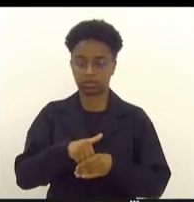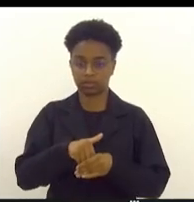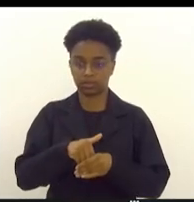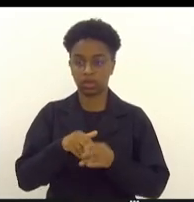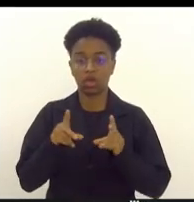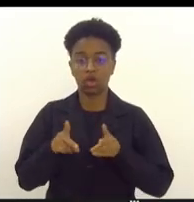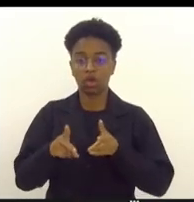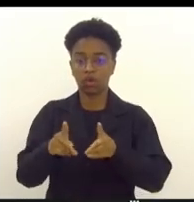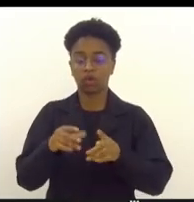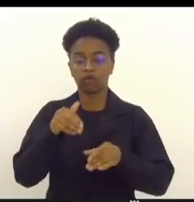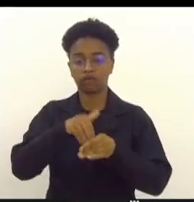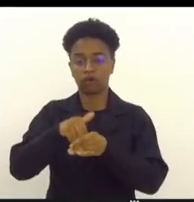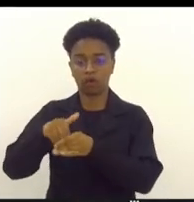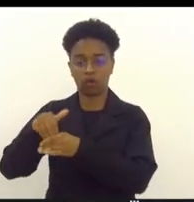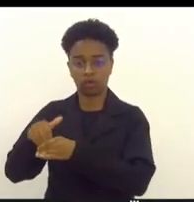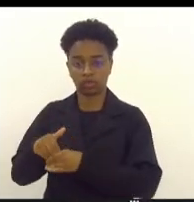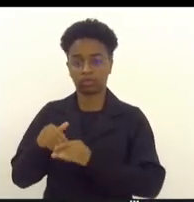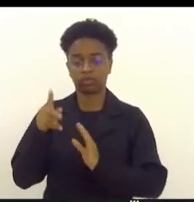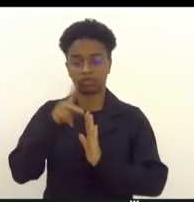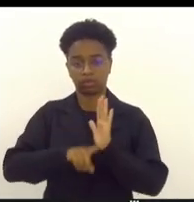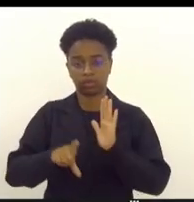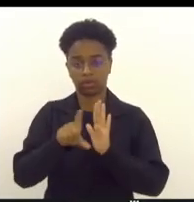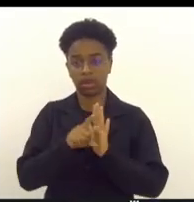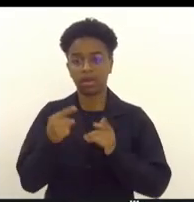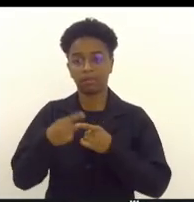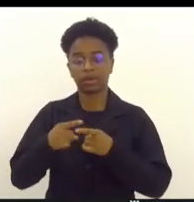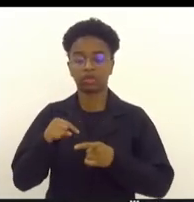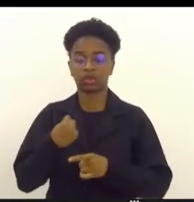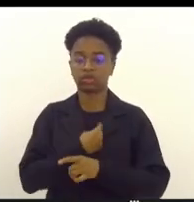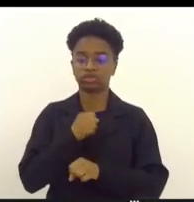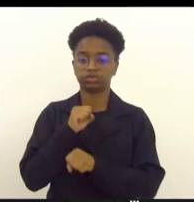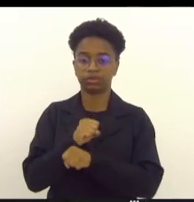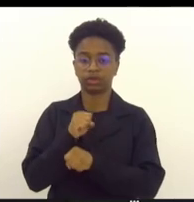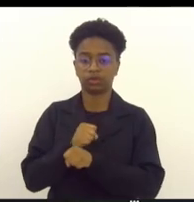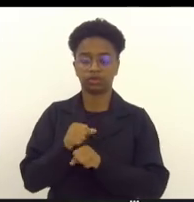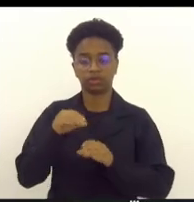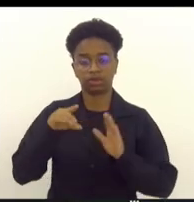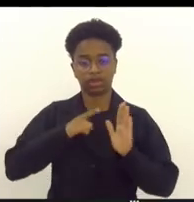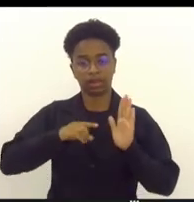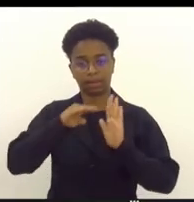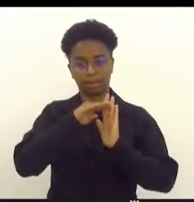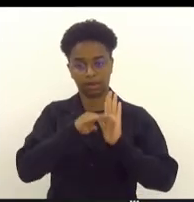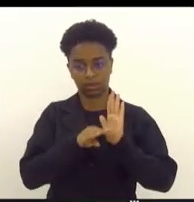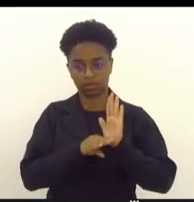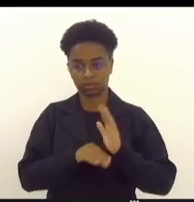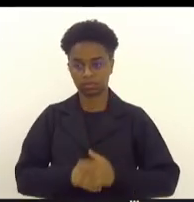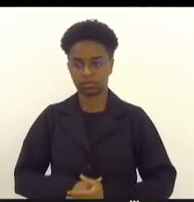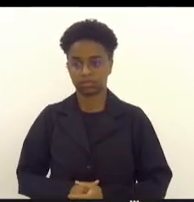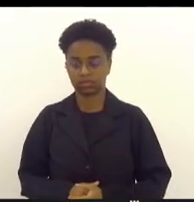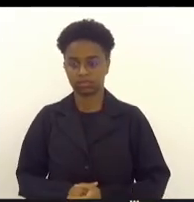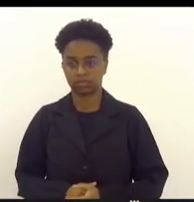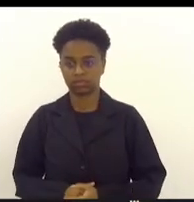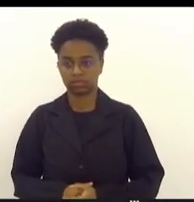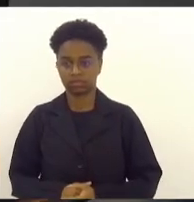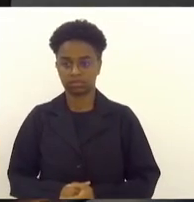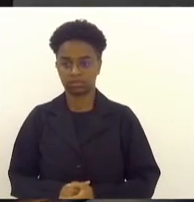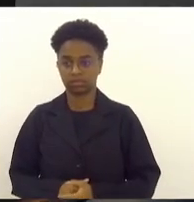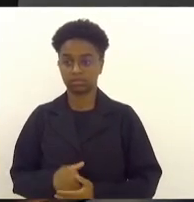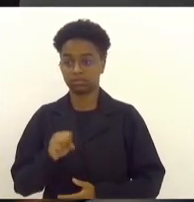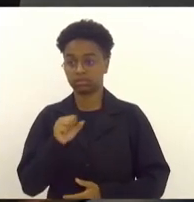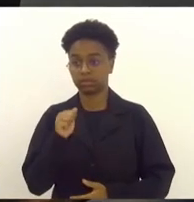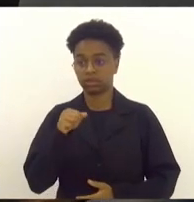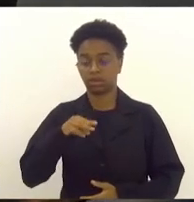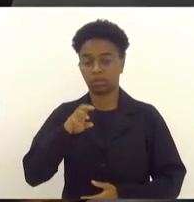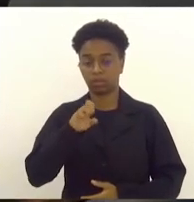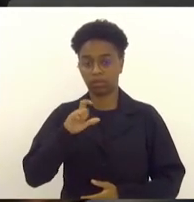continuar fazendo a votação com nosso projeto tá esperando a votação tá na palco o Samuel Malafaia provavelmente